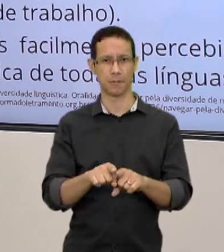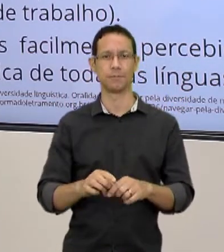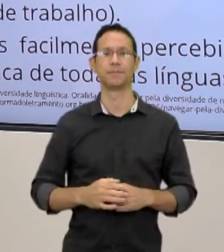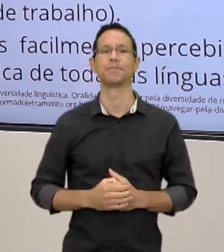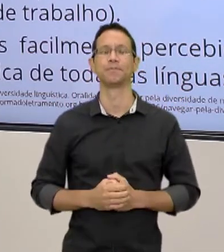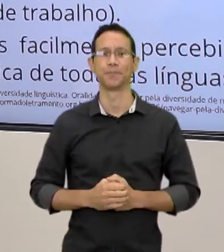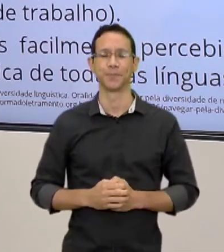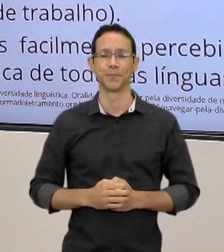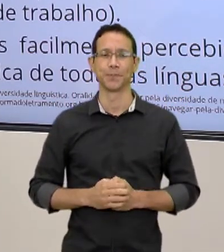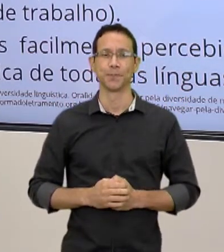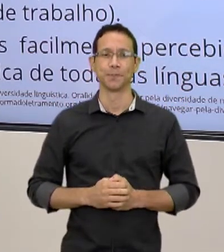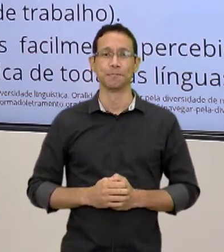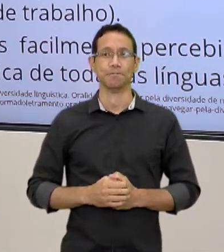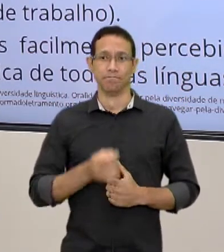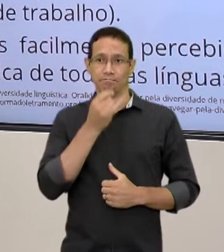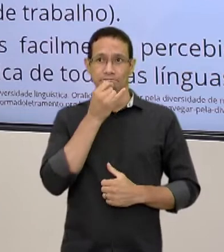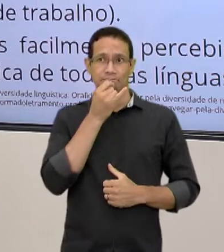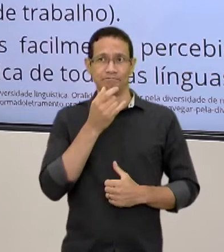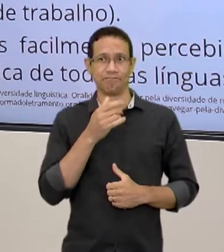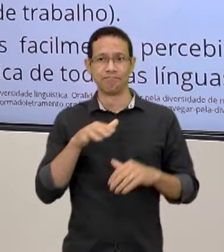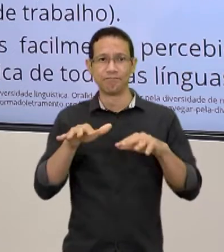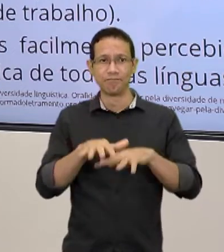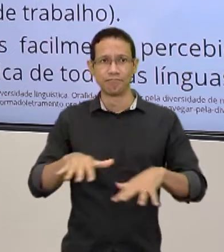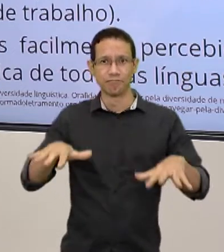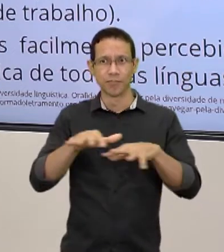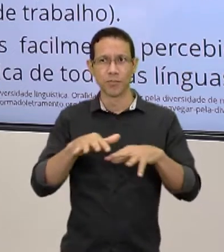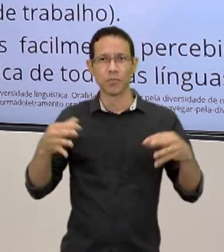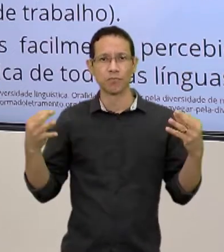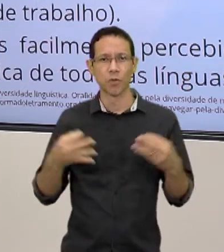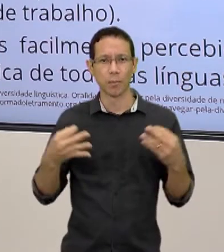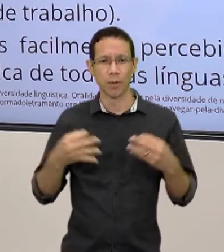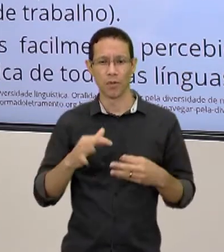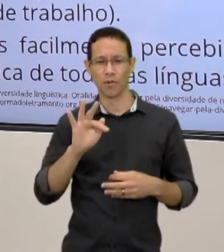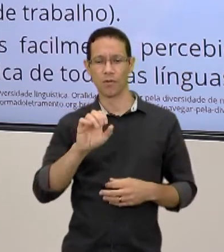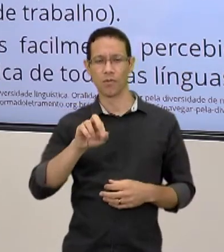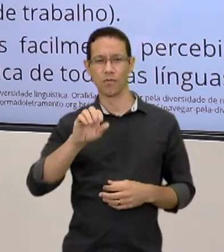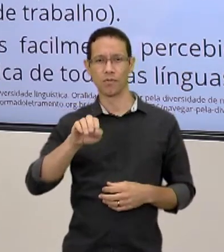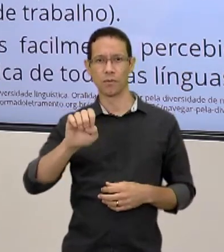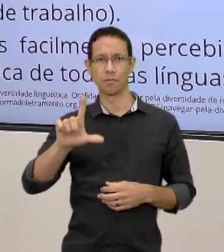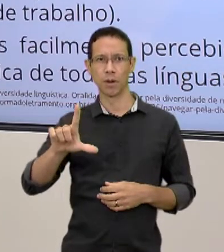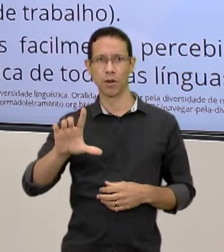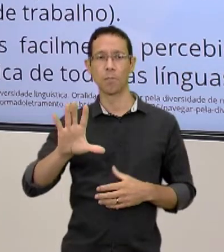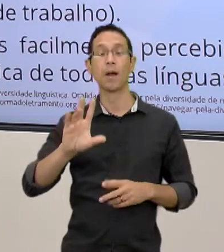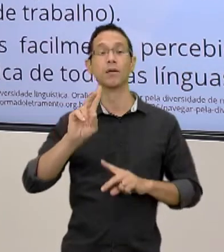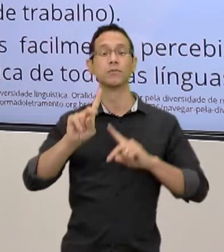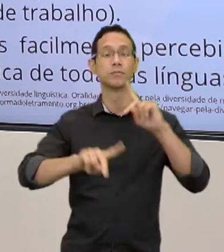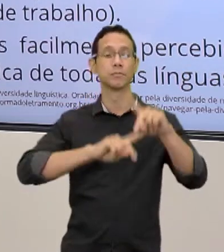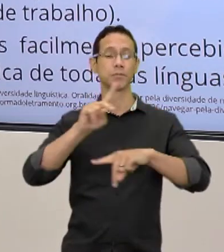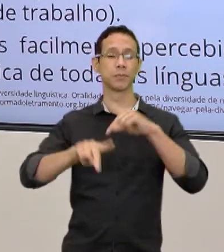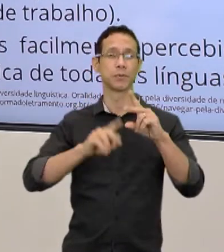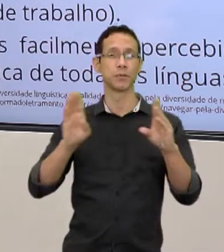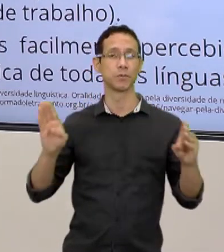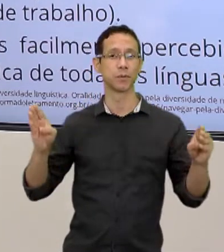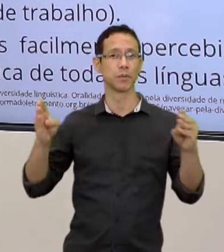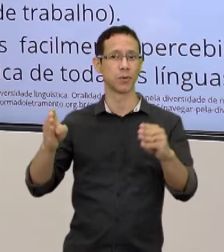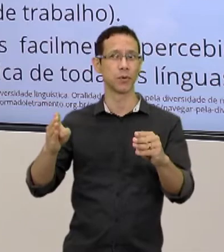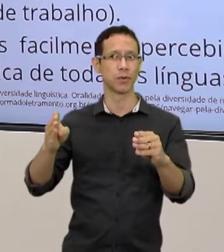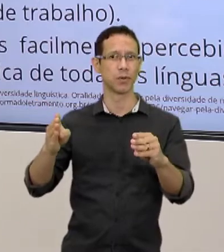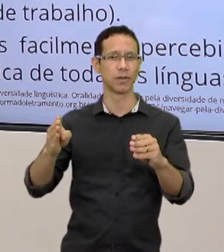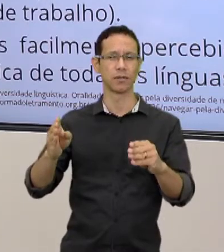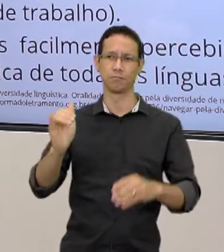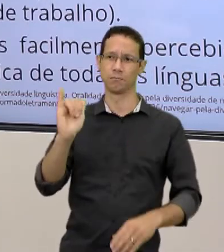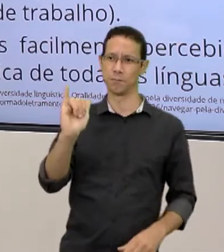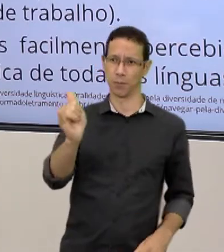Mesmo eu estando ali num contexto formal, ok? Mas o meu público que ele está recebendo, né? Eu preciso ali